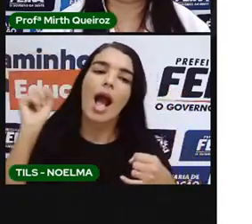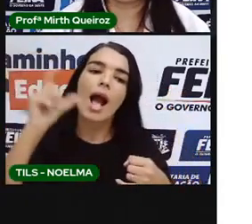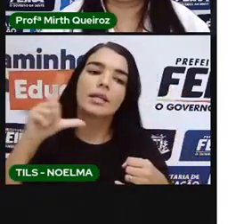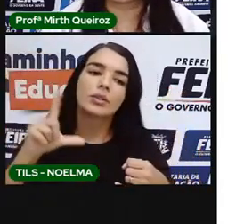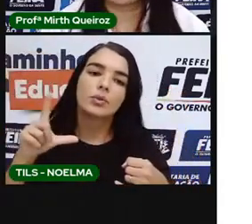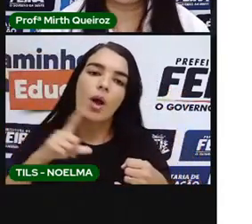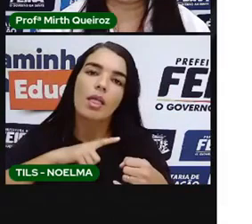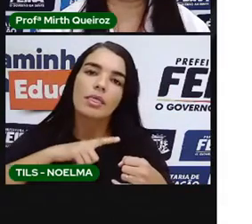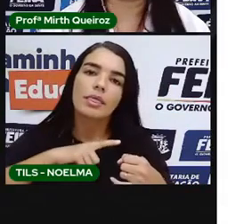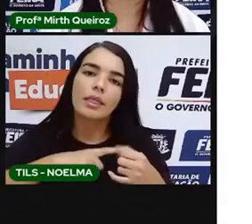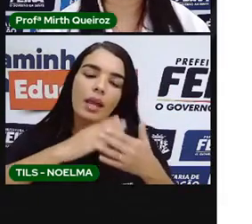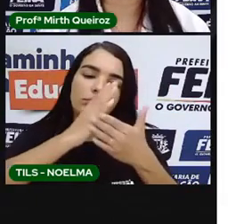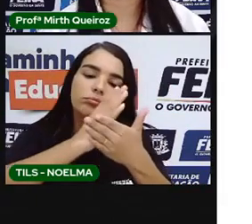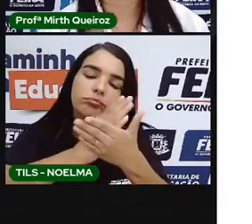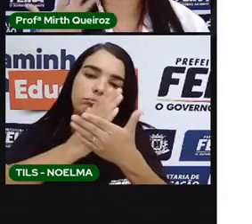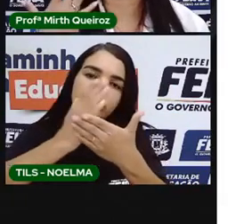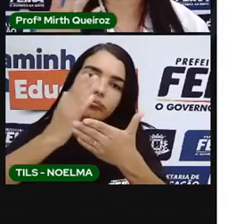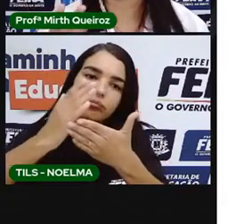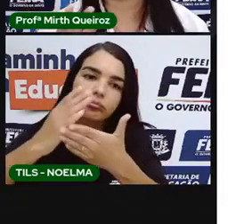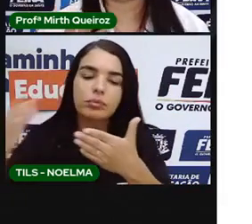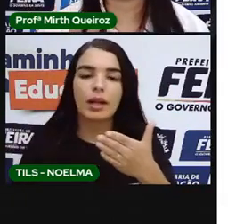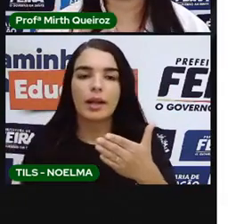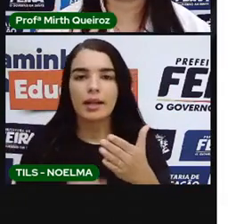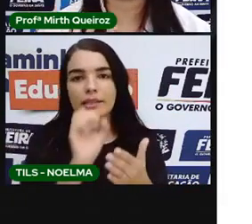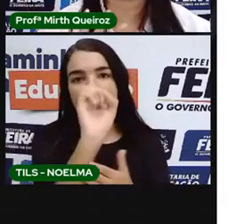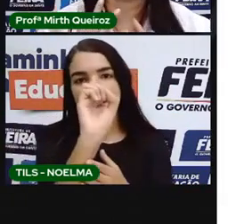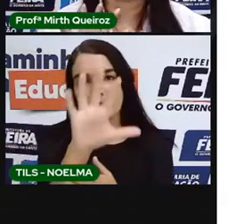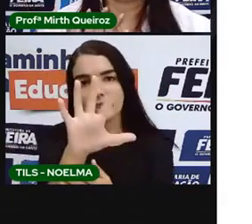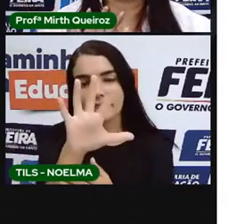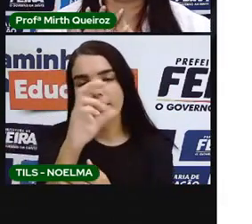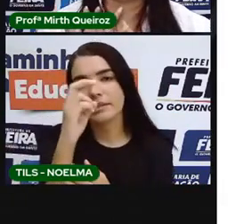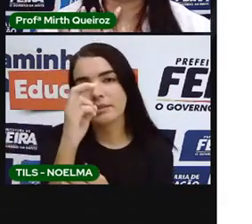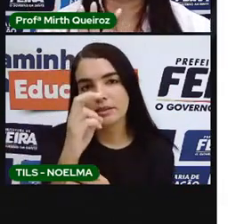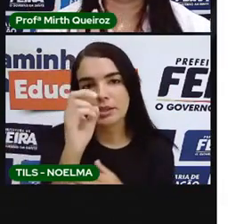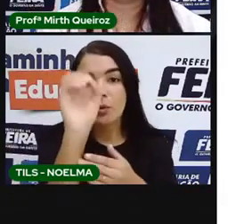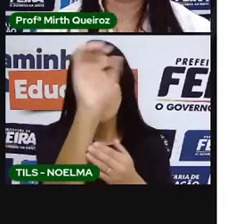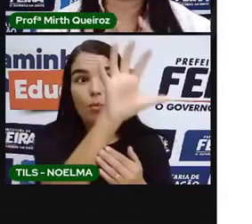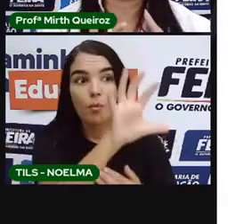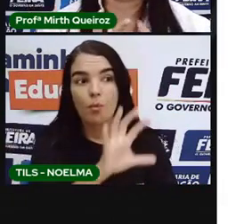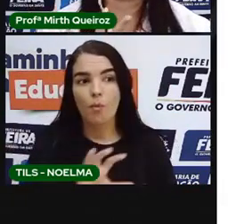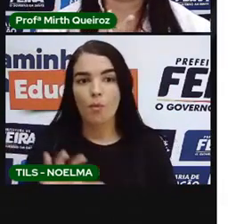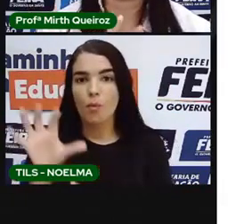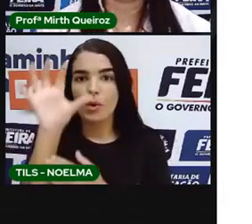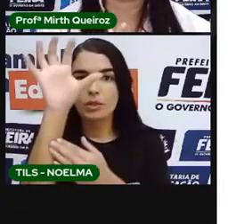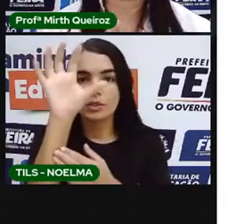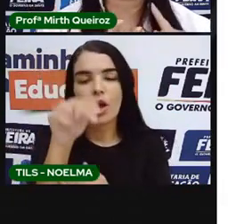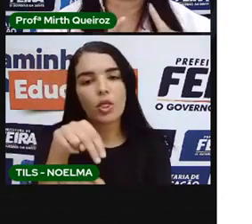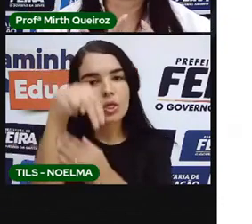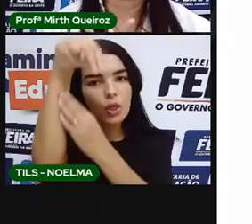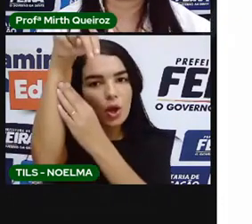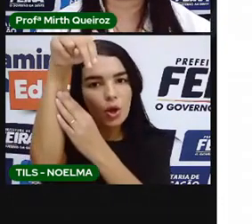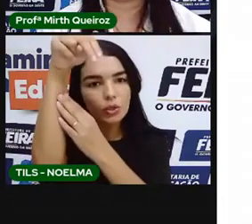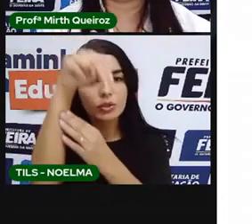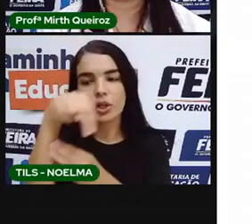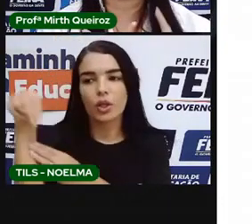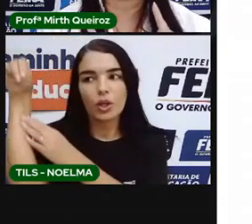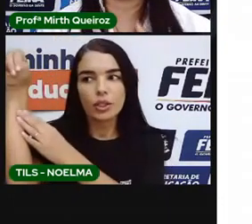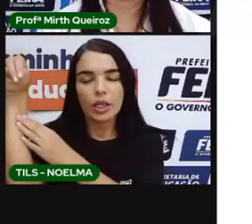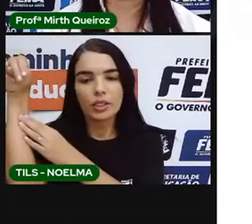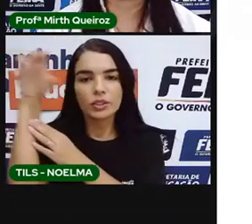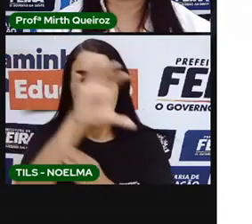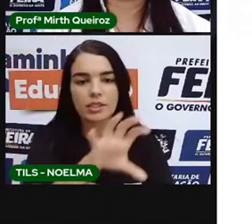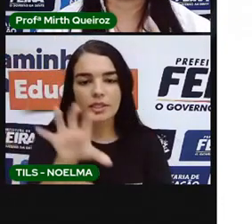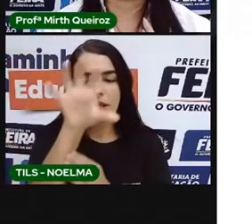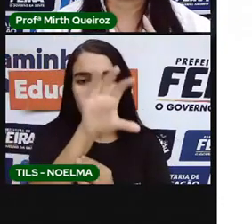ele está politicamente organizado em 5 regiões. Quais são? Norte, Nordeste,